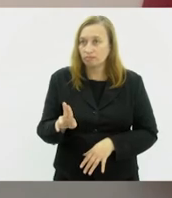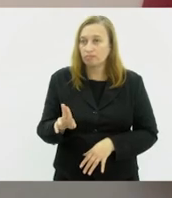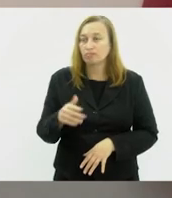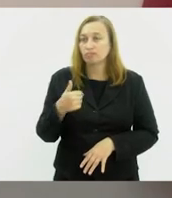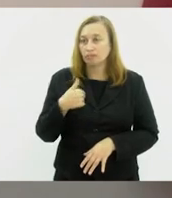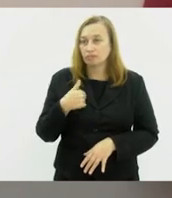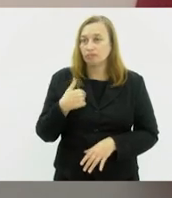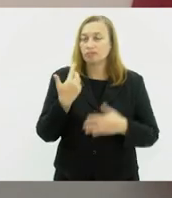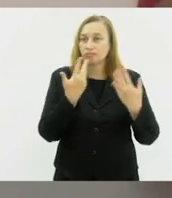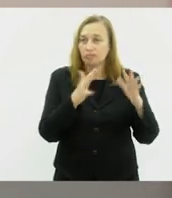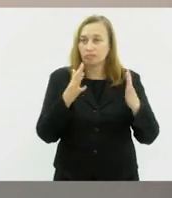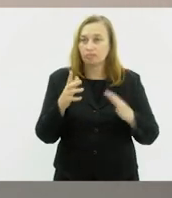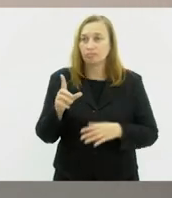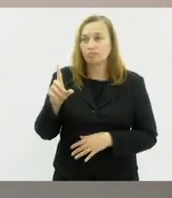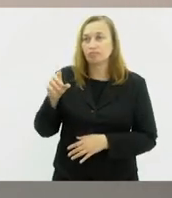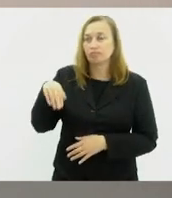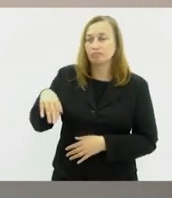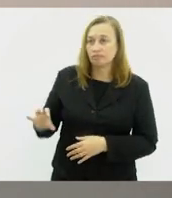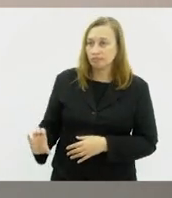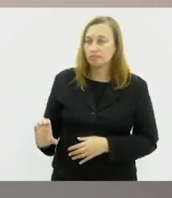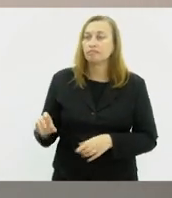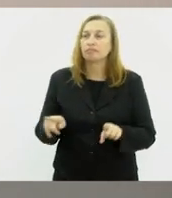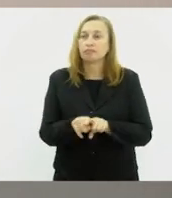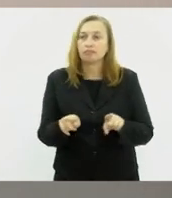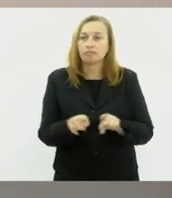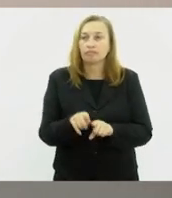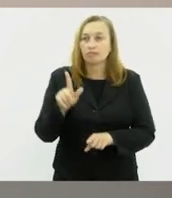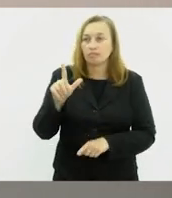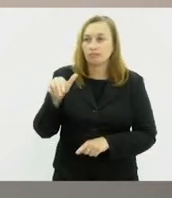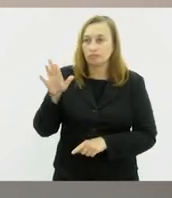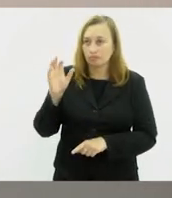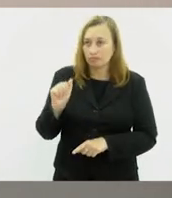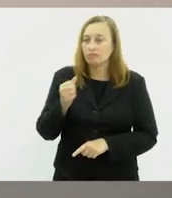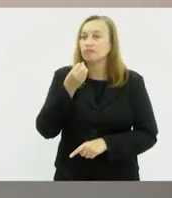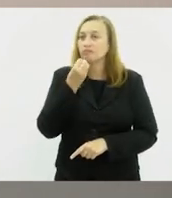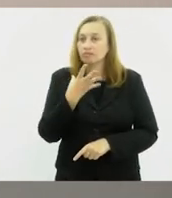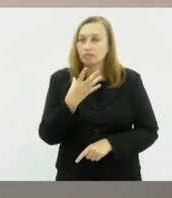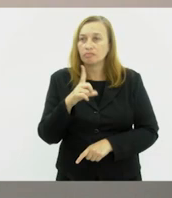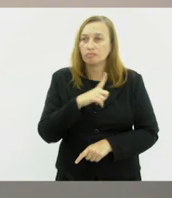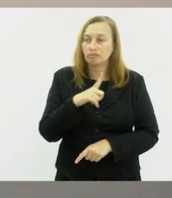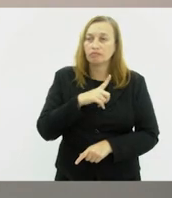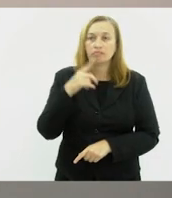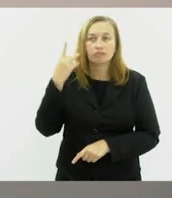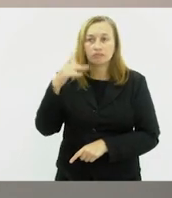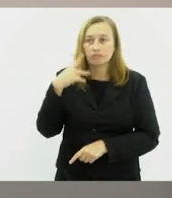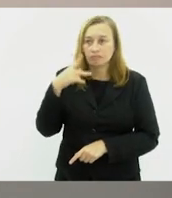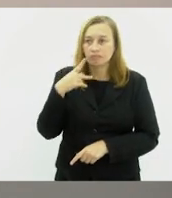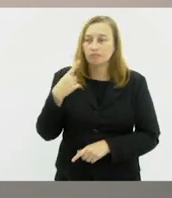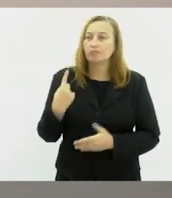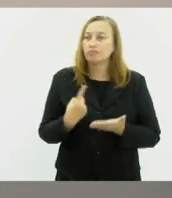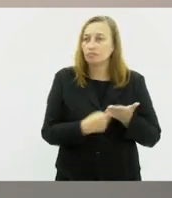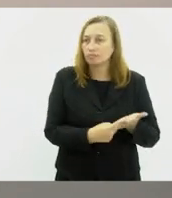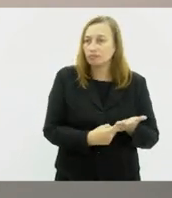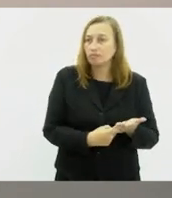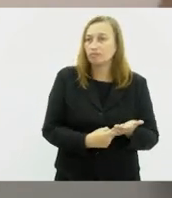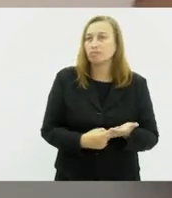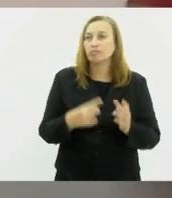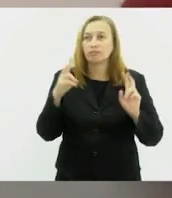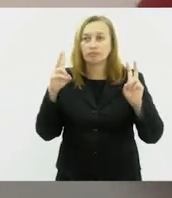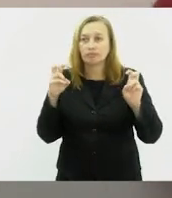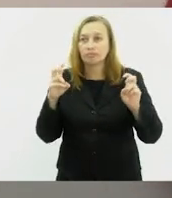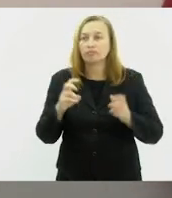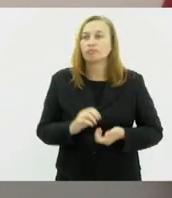saudo o mink E a Luciana que que estava aqui e é muito bom ter parlamentares comprometidos com essa causa